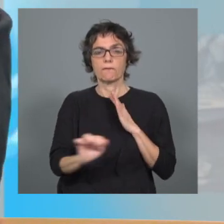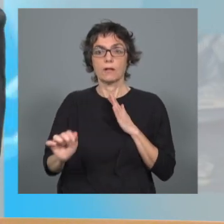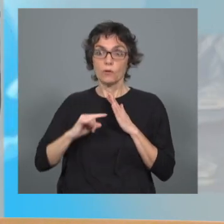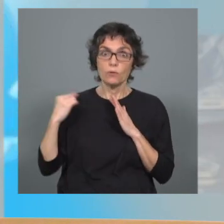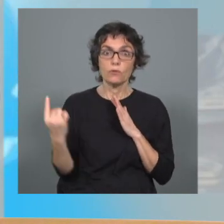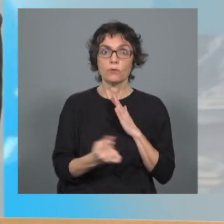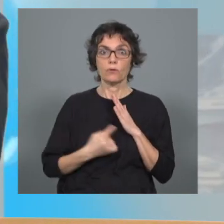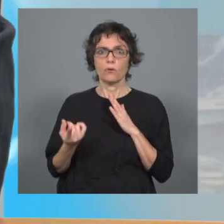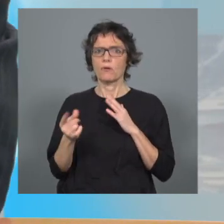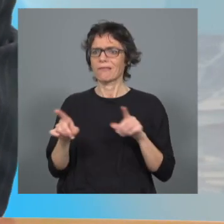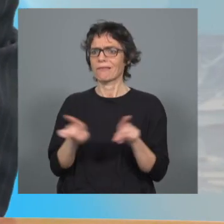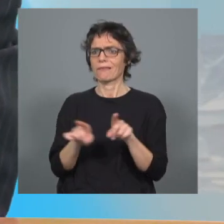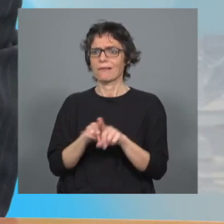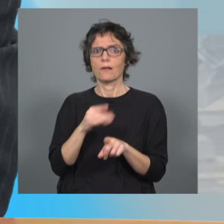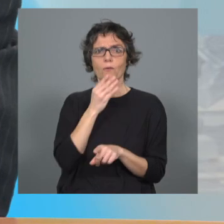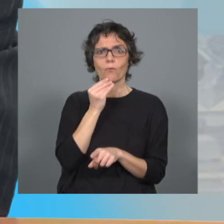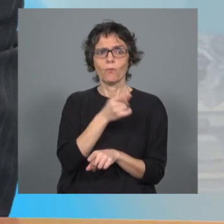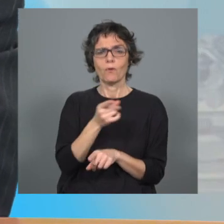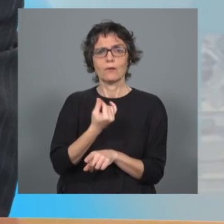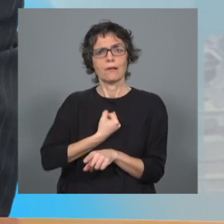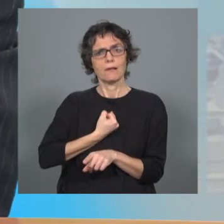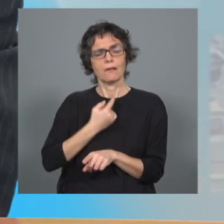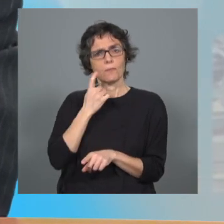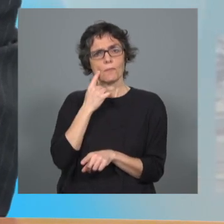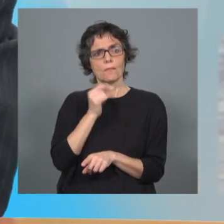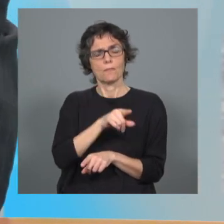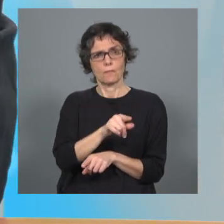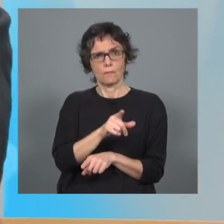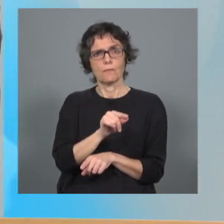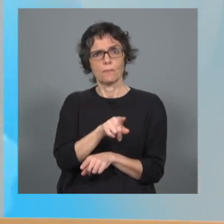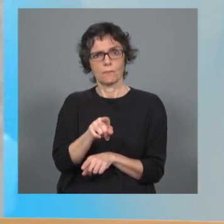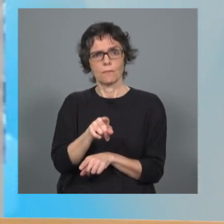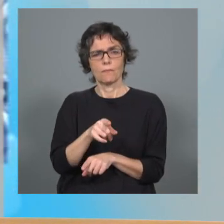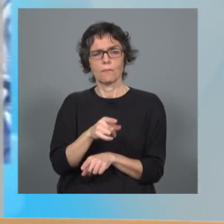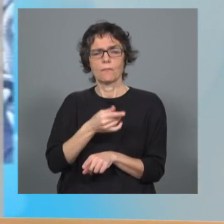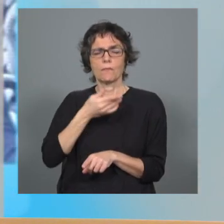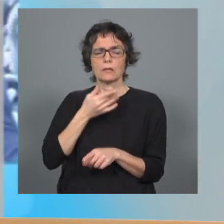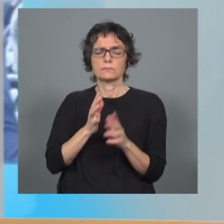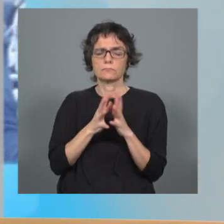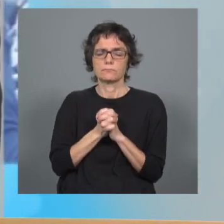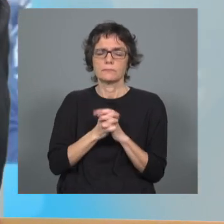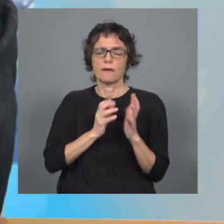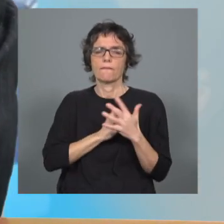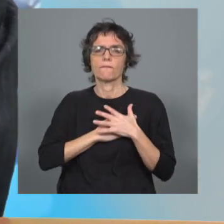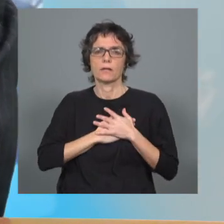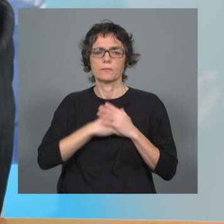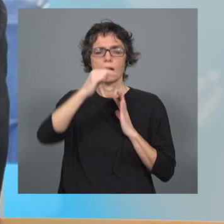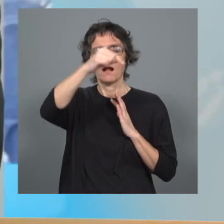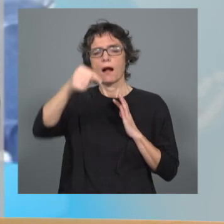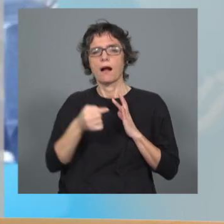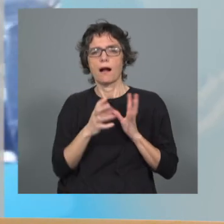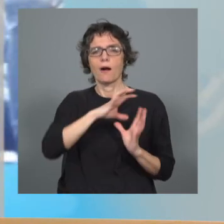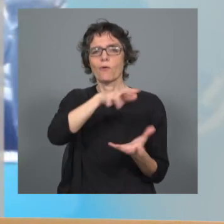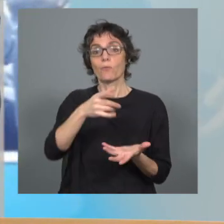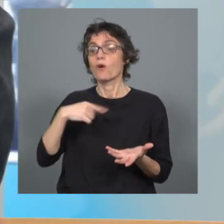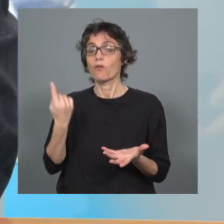tal como os judeus, que viviam a sua identidade pascal na experiência da sua fé um pouco por todo o mundo, nós a vivemos desde as